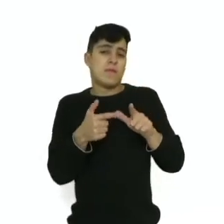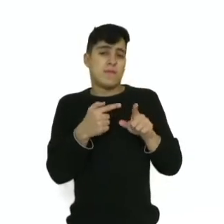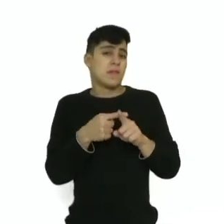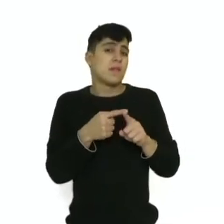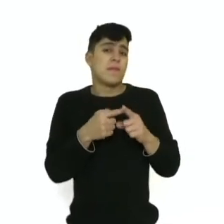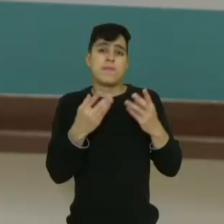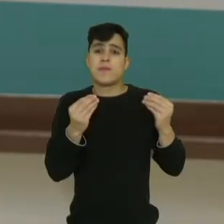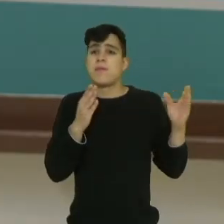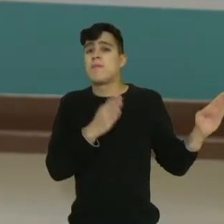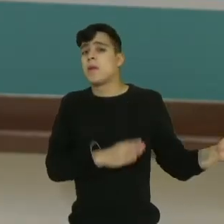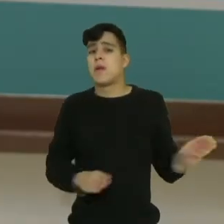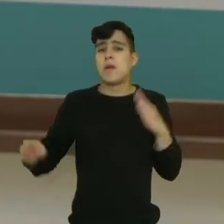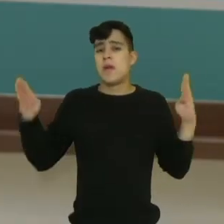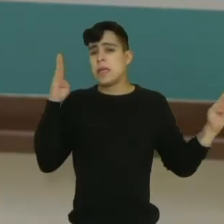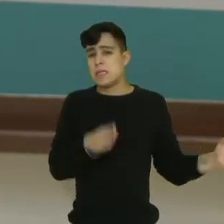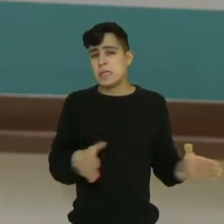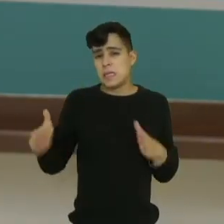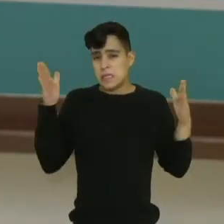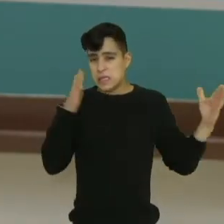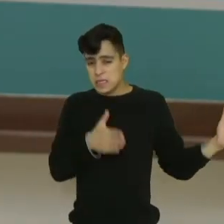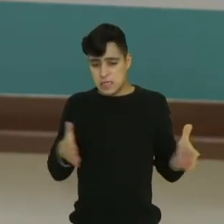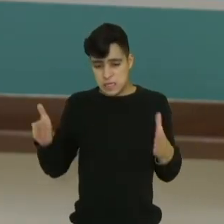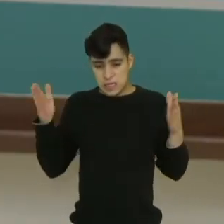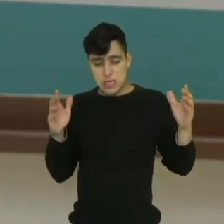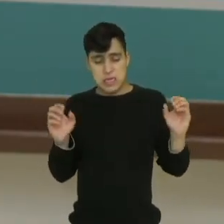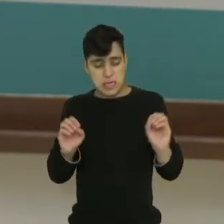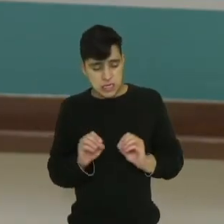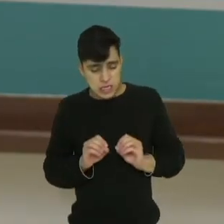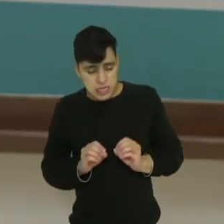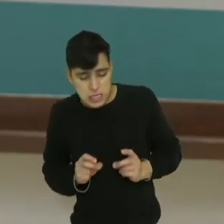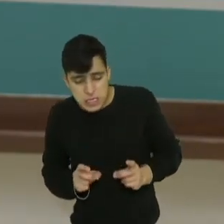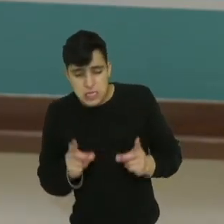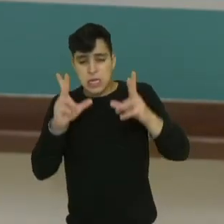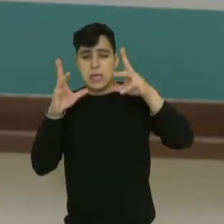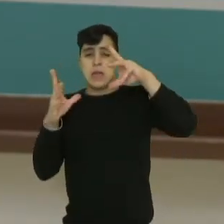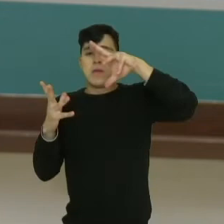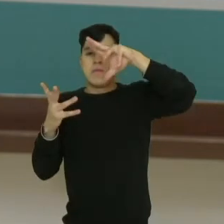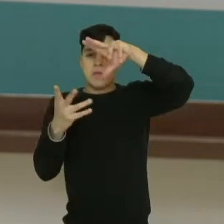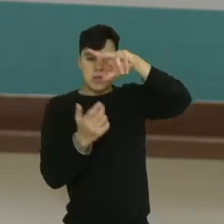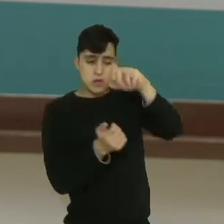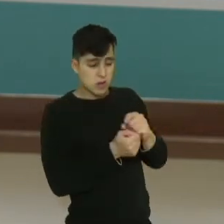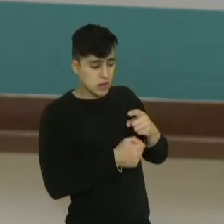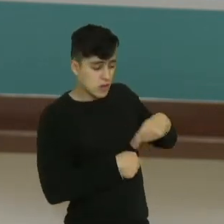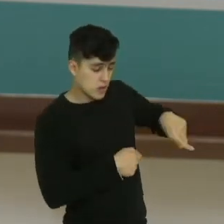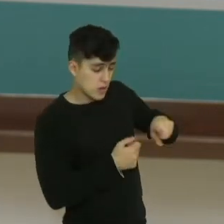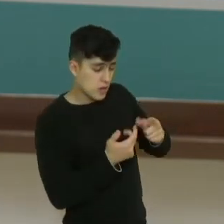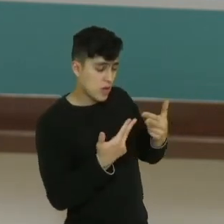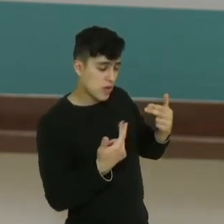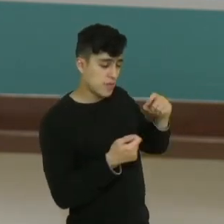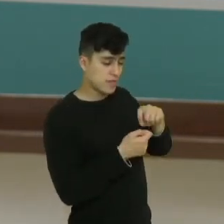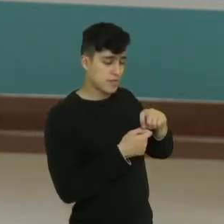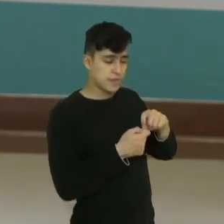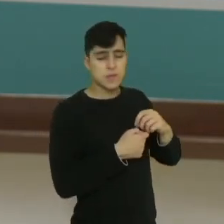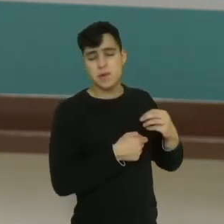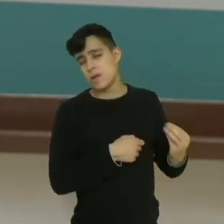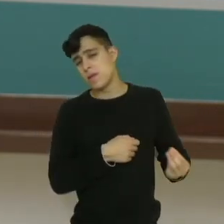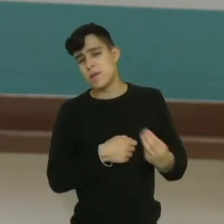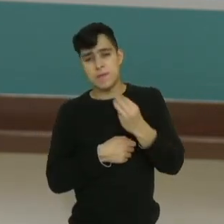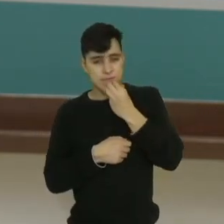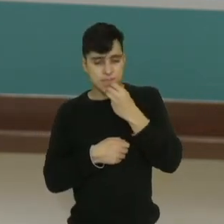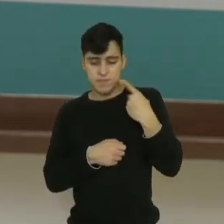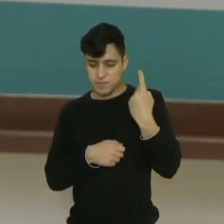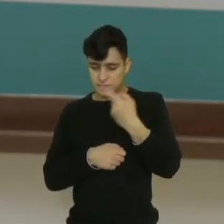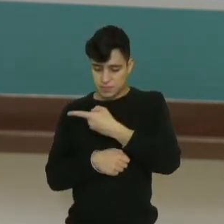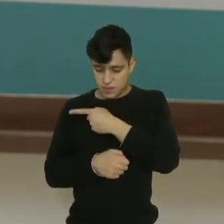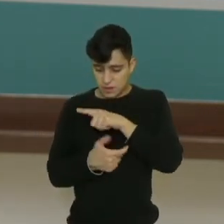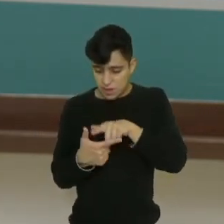de produção e este alcance no mercado mundial de tudo que foi produzido. E, obviamente, também vamos ter